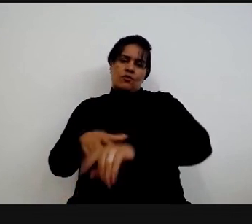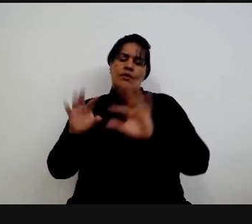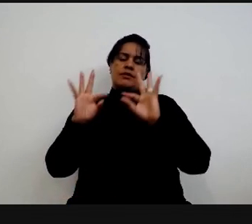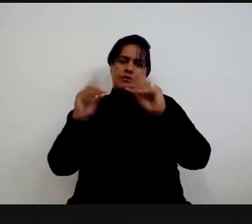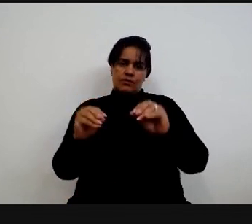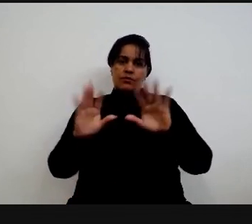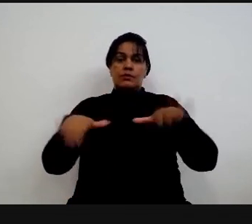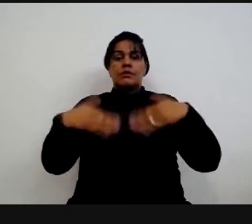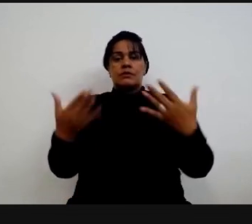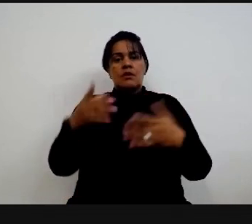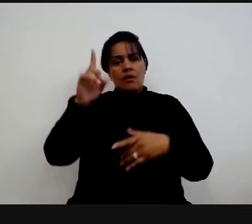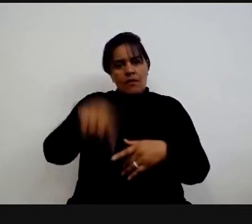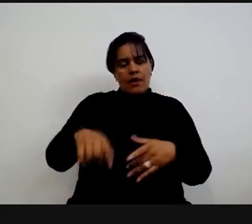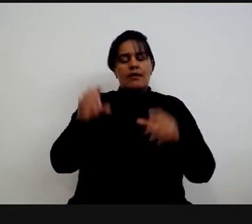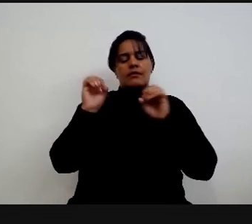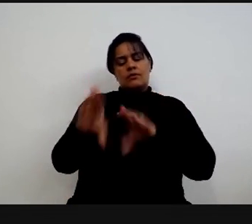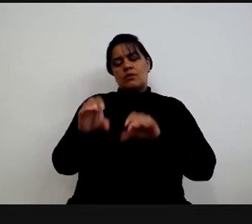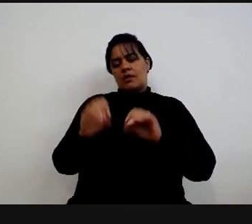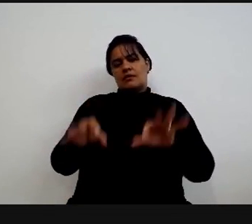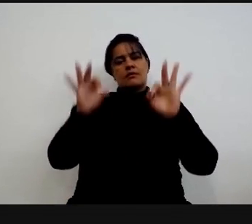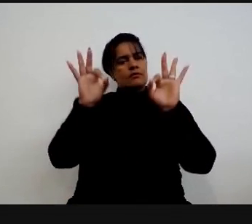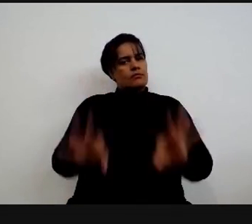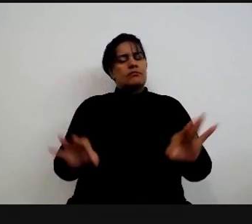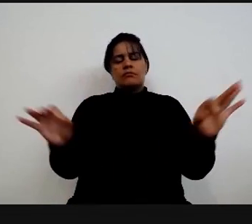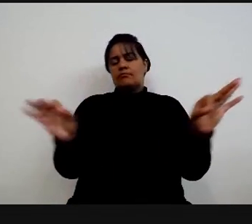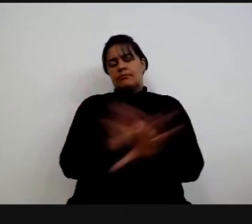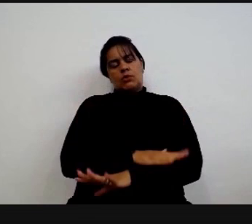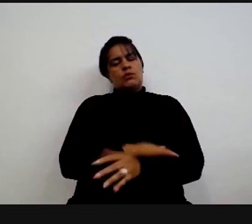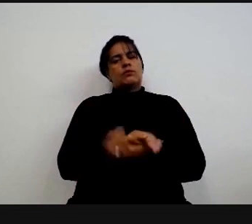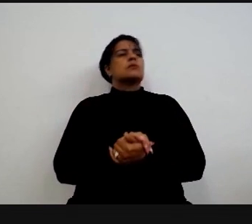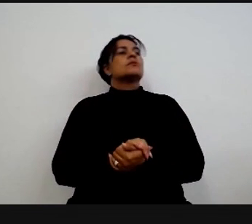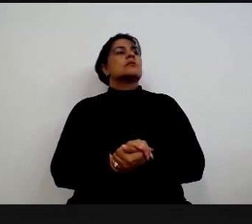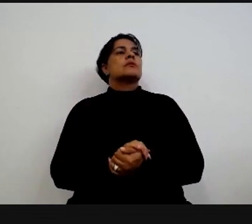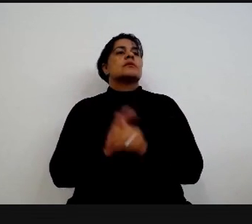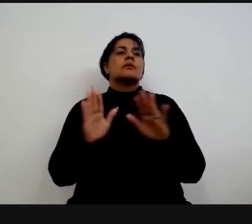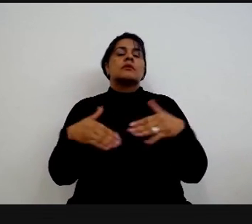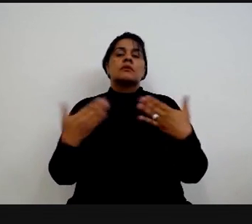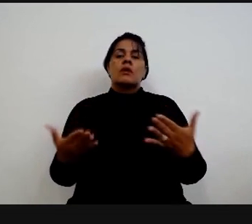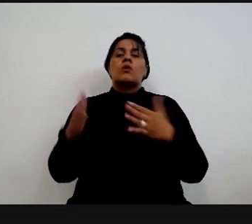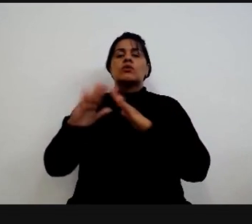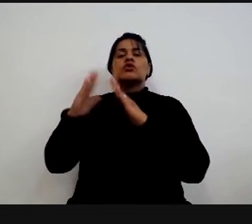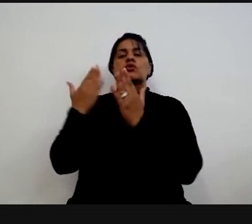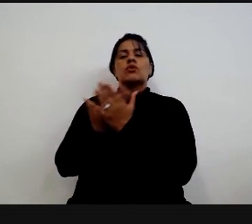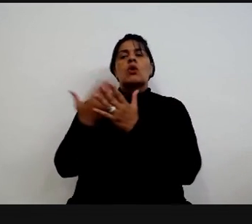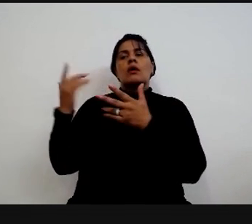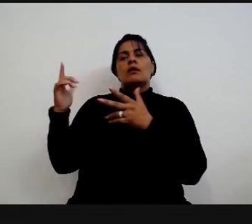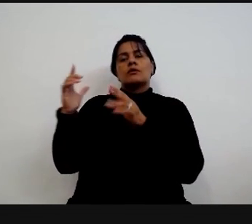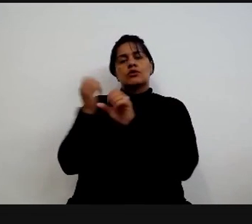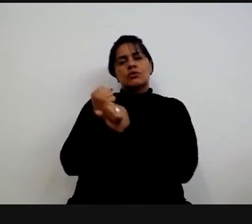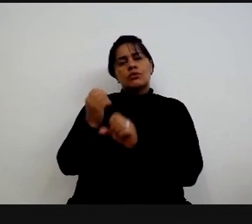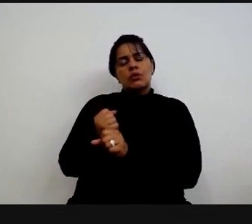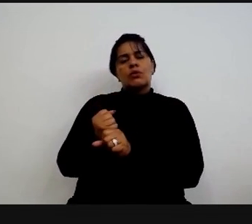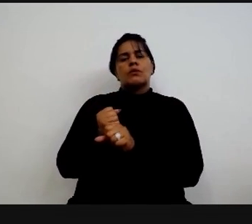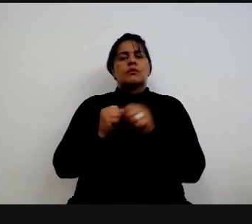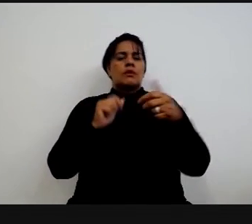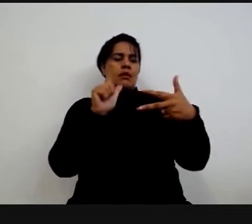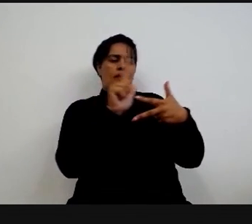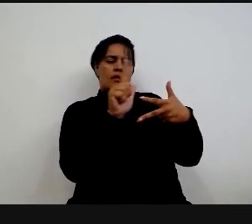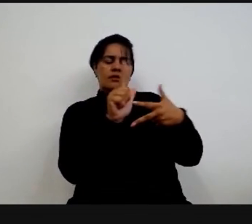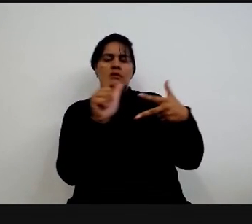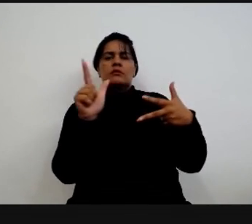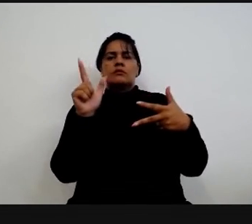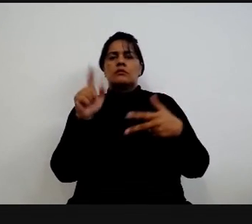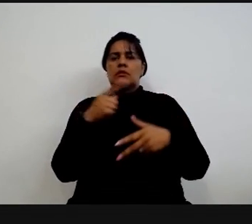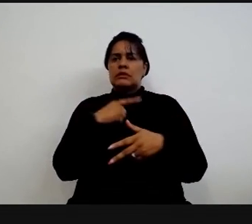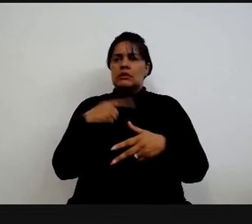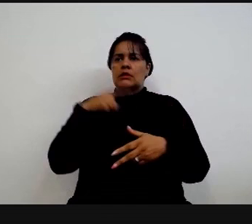a saída para isso é a educação. Então, quando as escolas de contas, por exemplo, as escolas do Legislativo têm